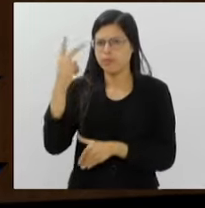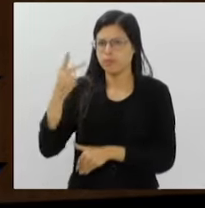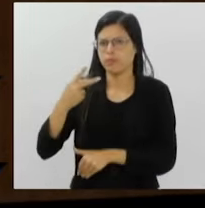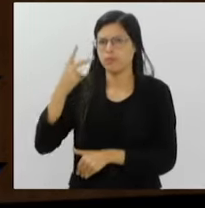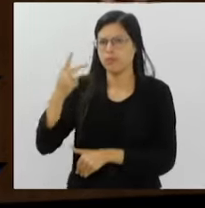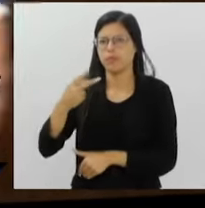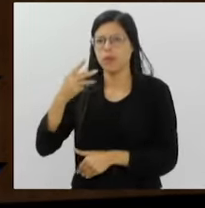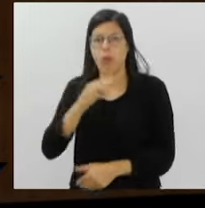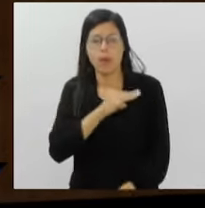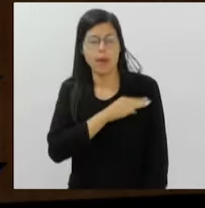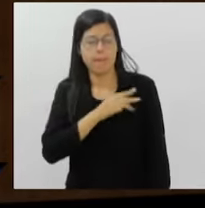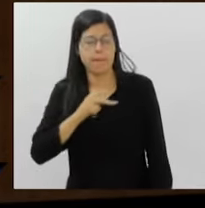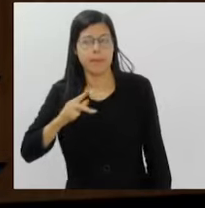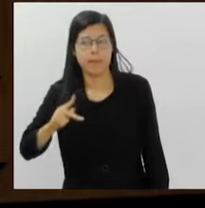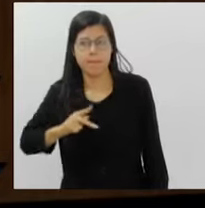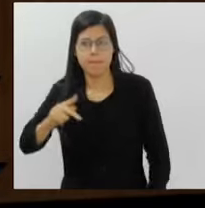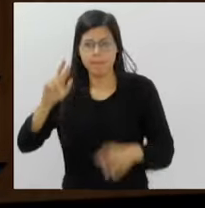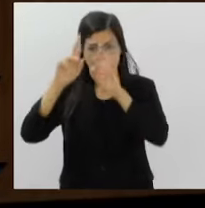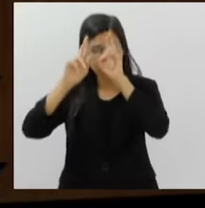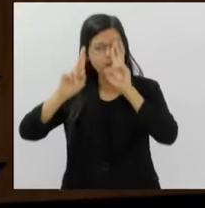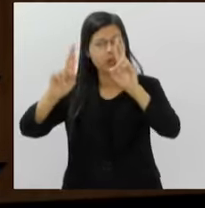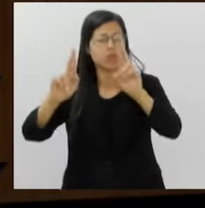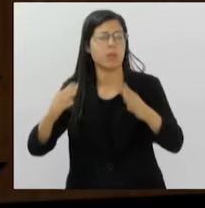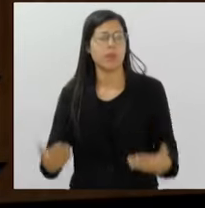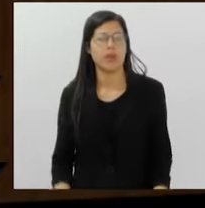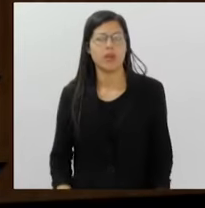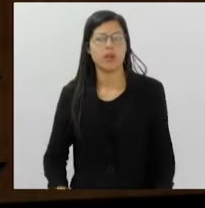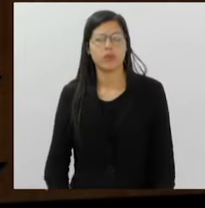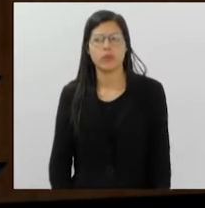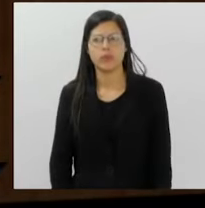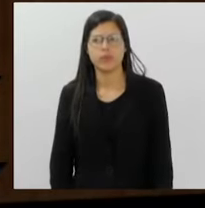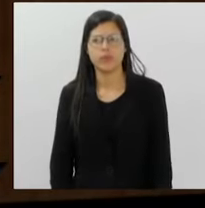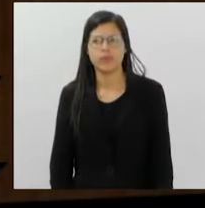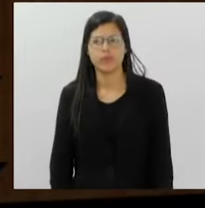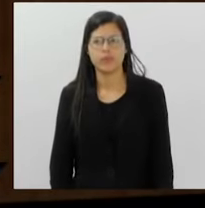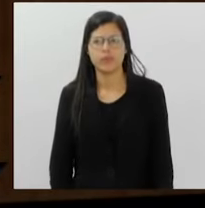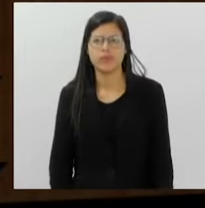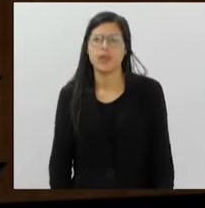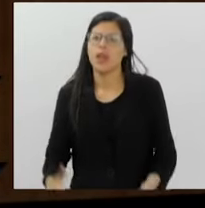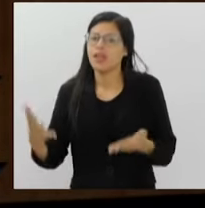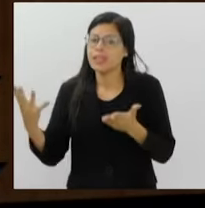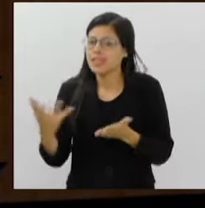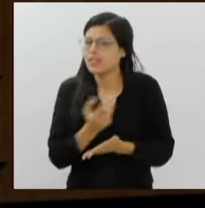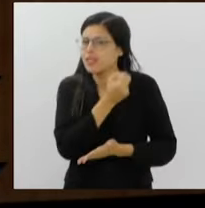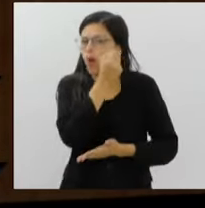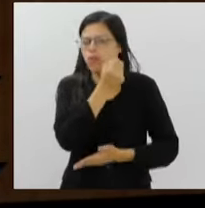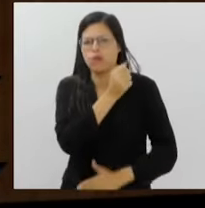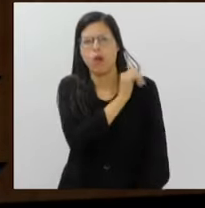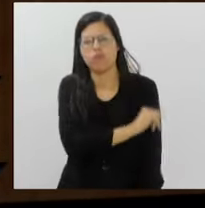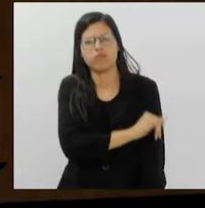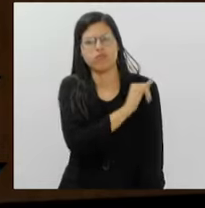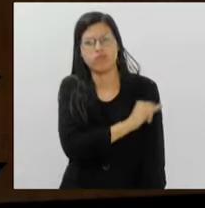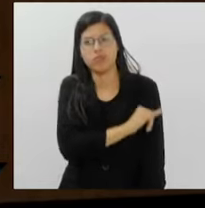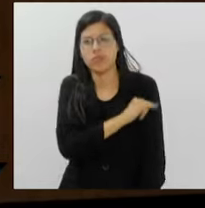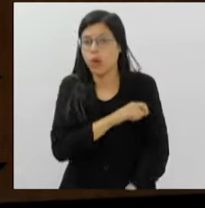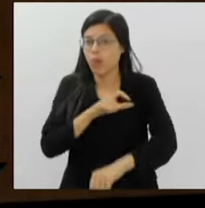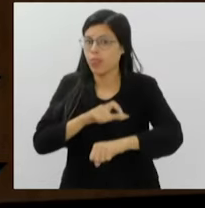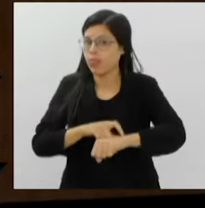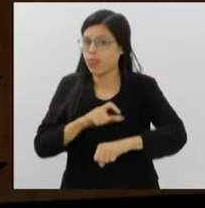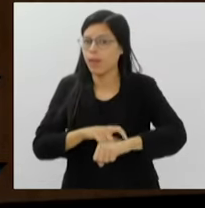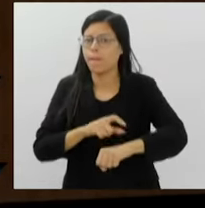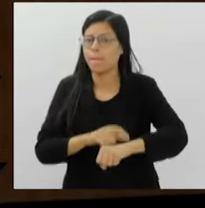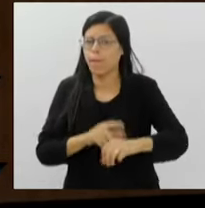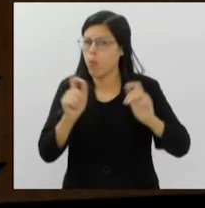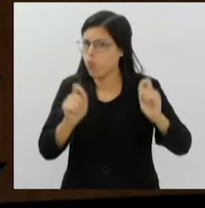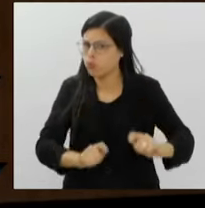respeito, ao Ministério Público que eu respeito. Salvem o Rio de Janeiro enquanto é